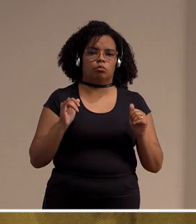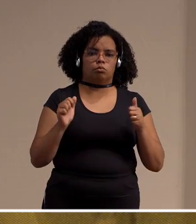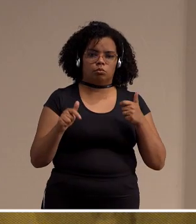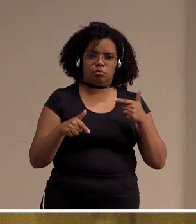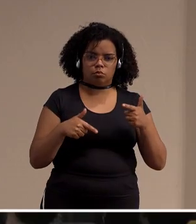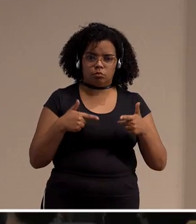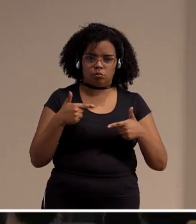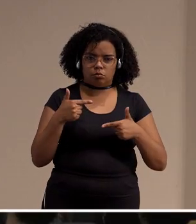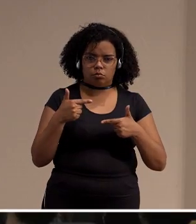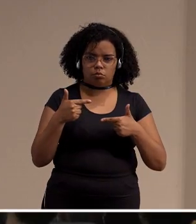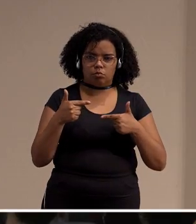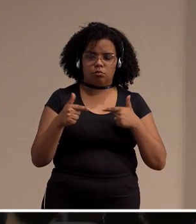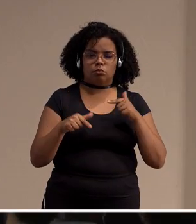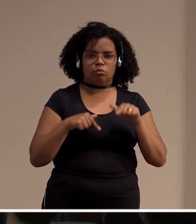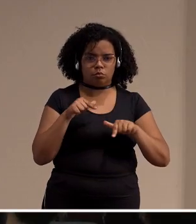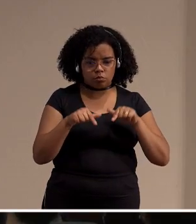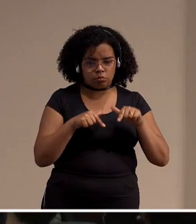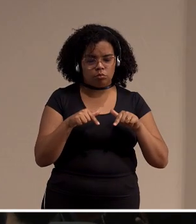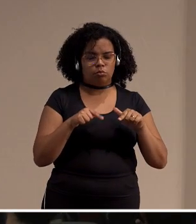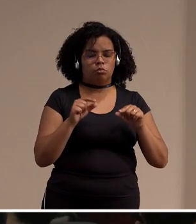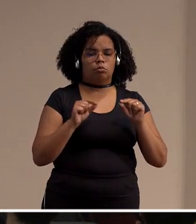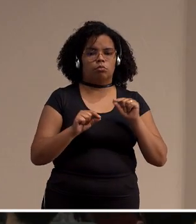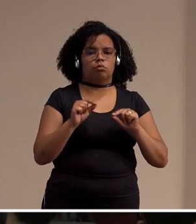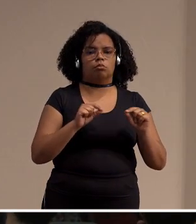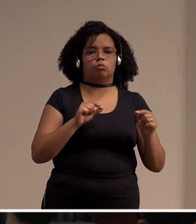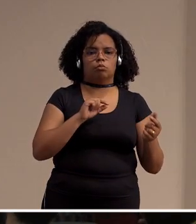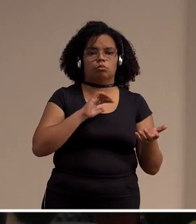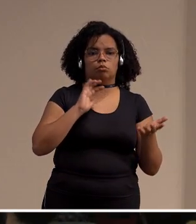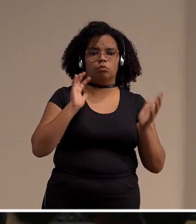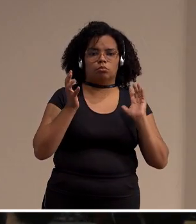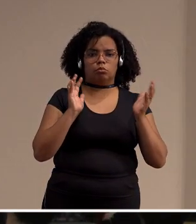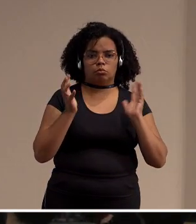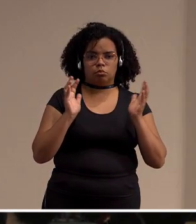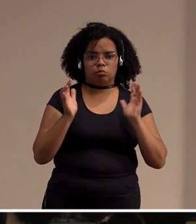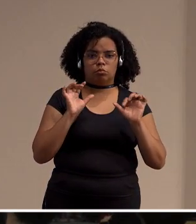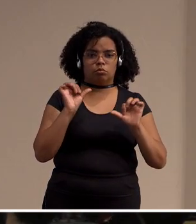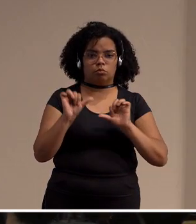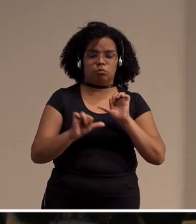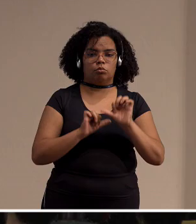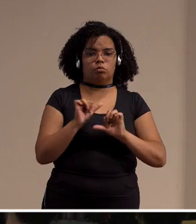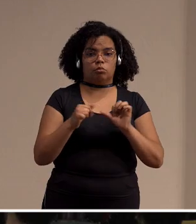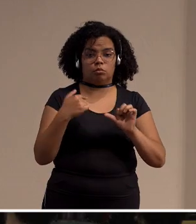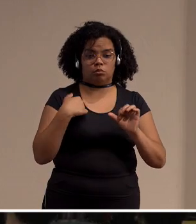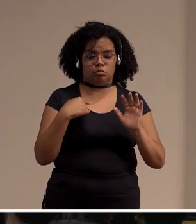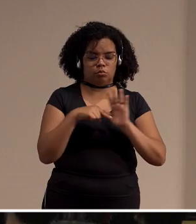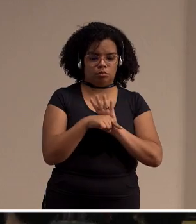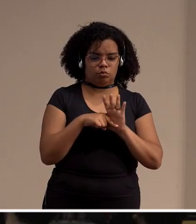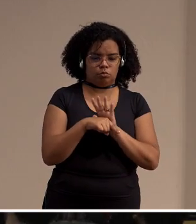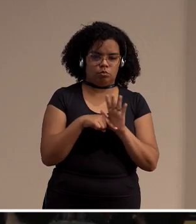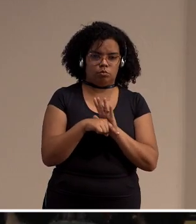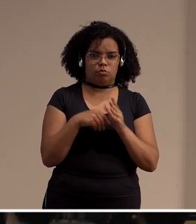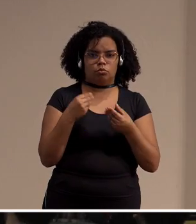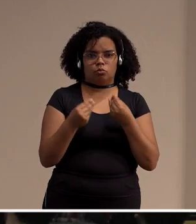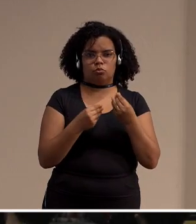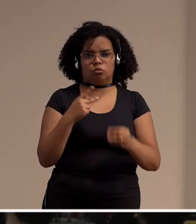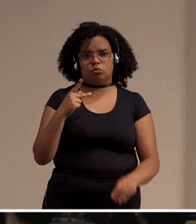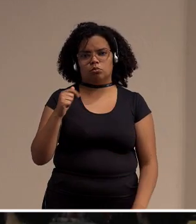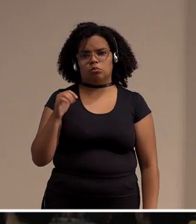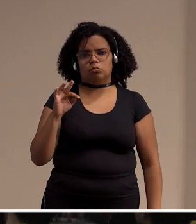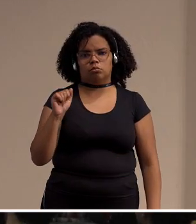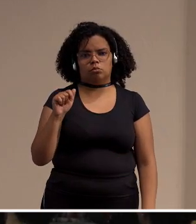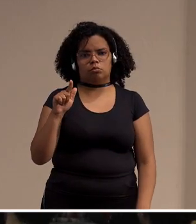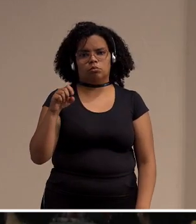E eu fiz uma pesquisa de como seria Patagônia e Pampa depois do derretimento nos gelos